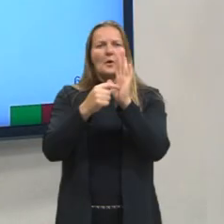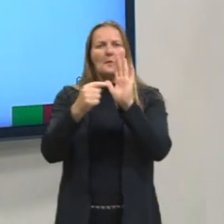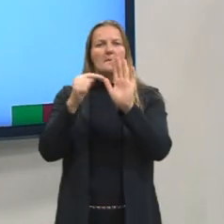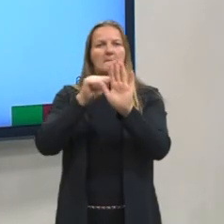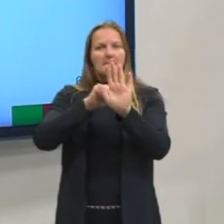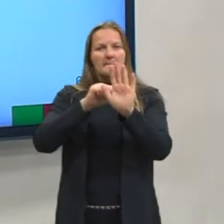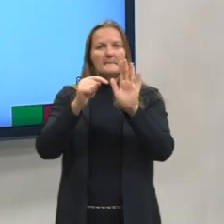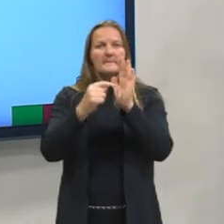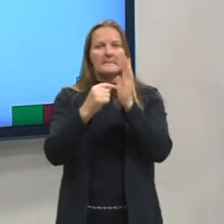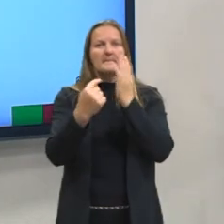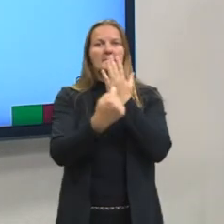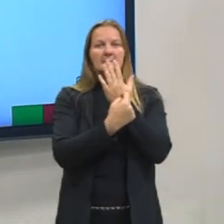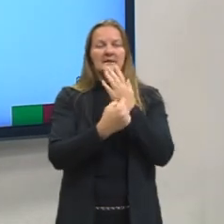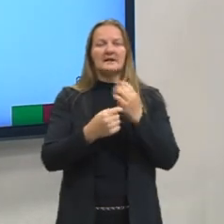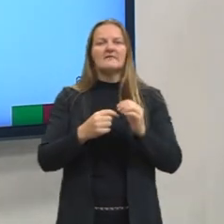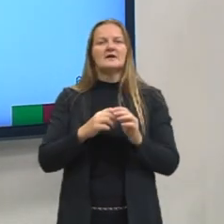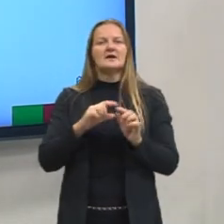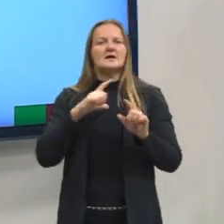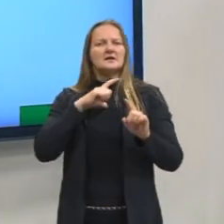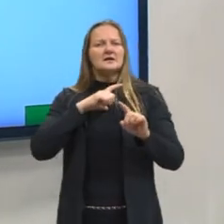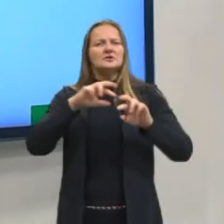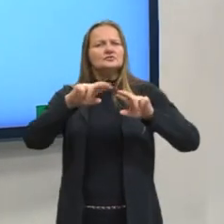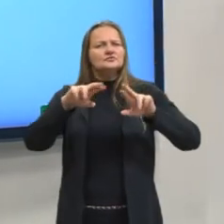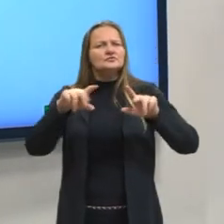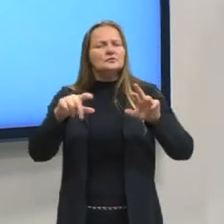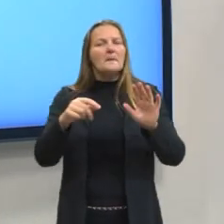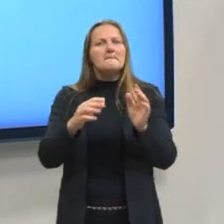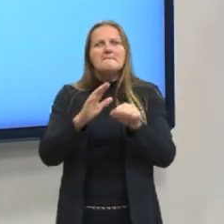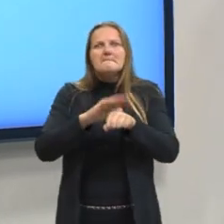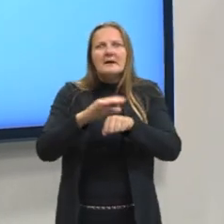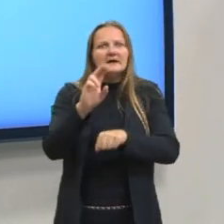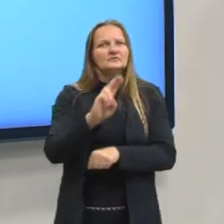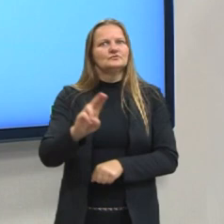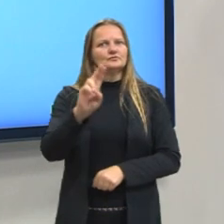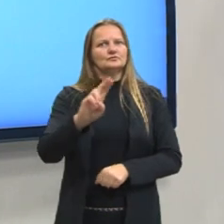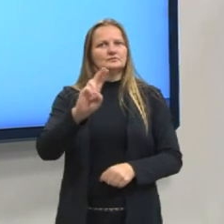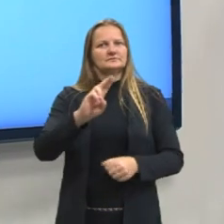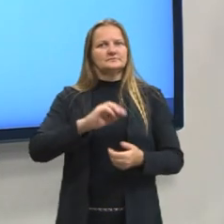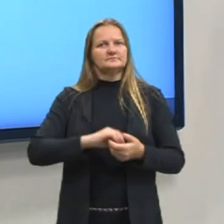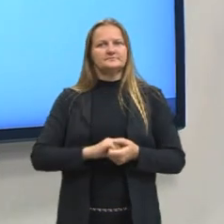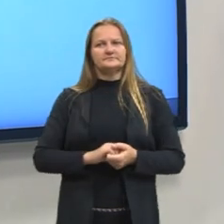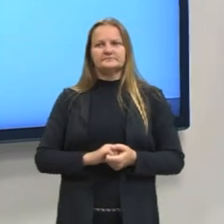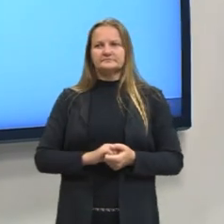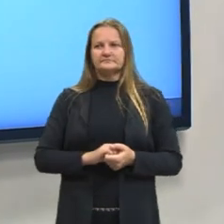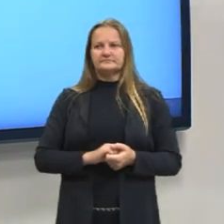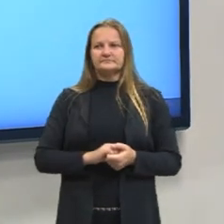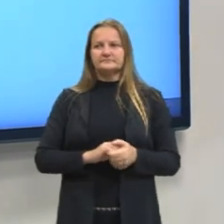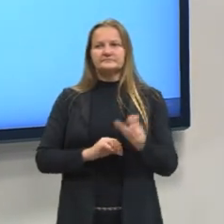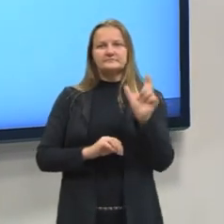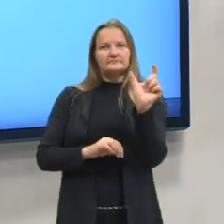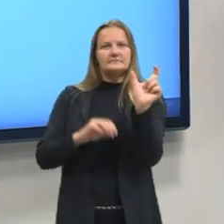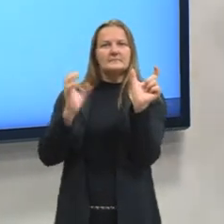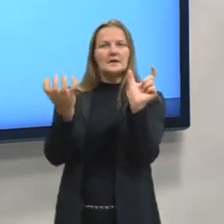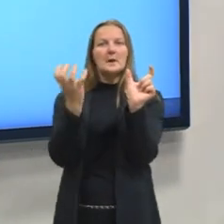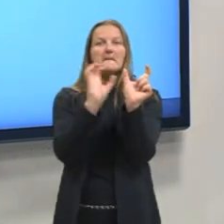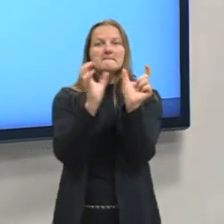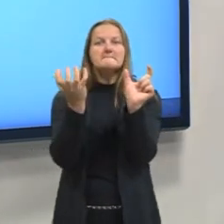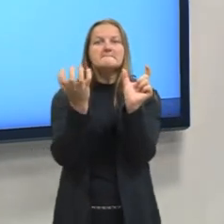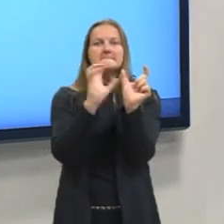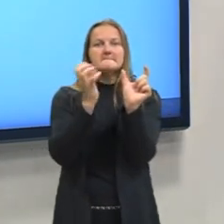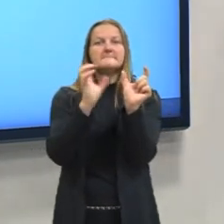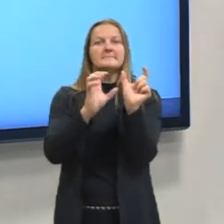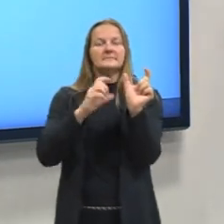né metonímia que são geralmente as figuras mais usuais do nosso cotidiano aquelas que a gente lembra